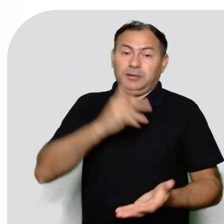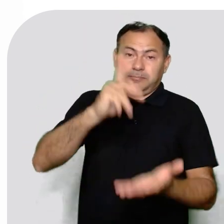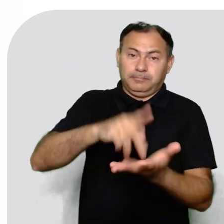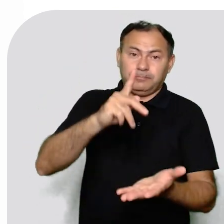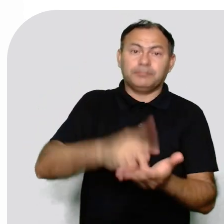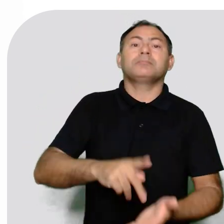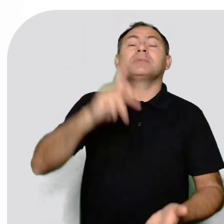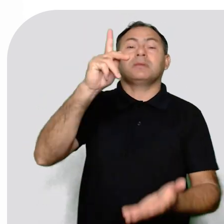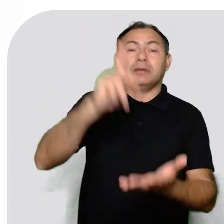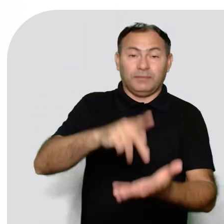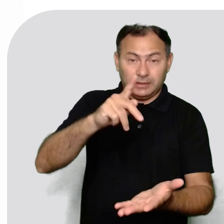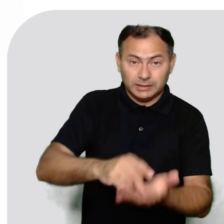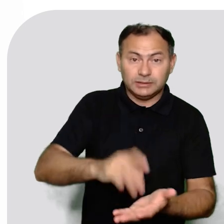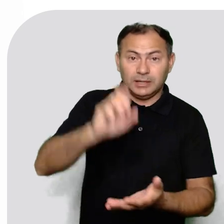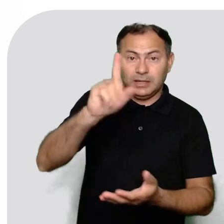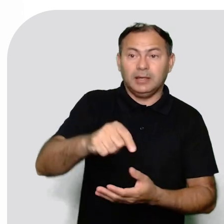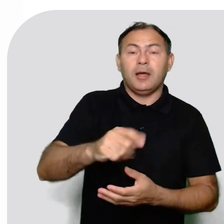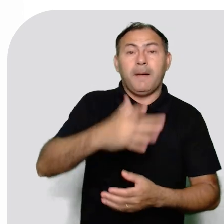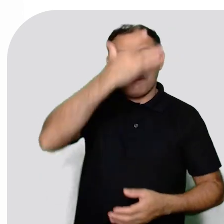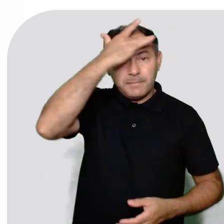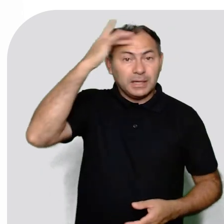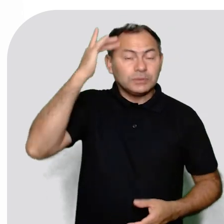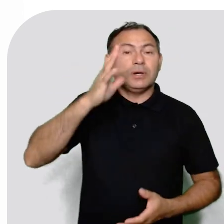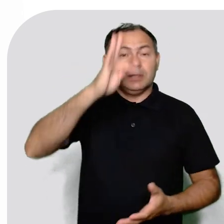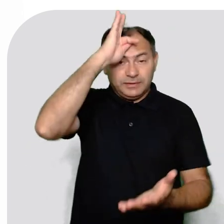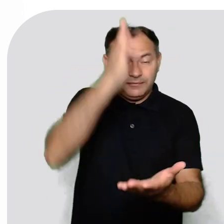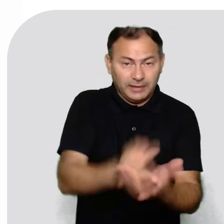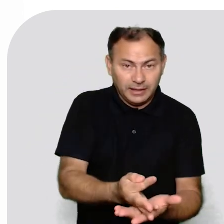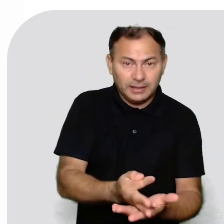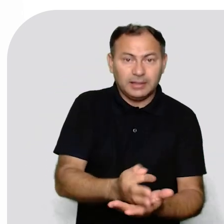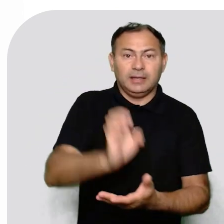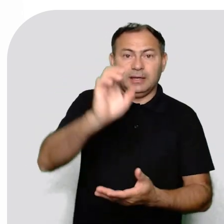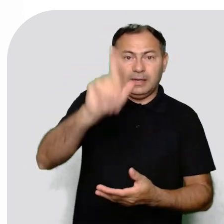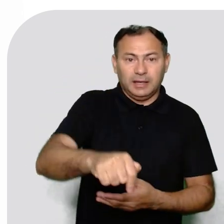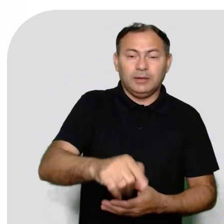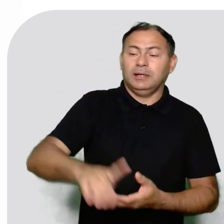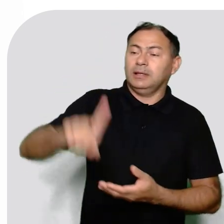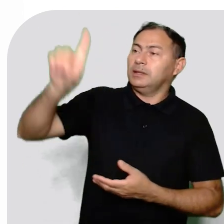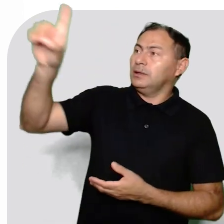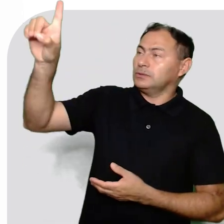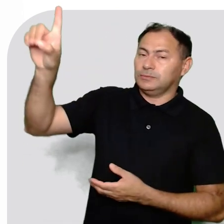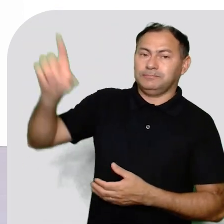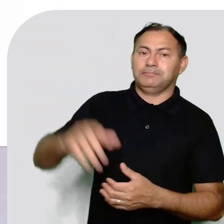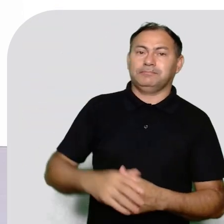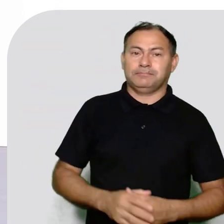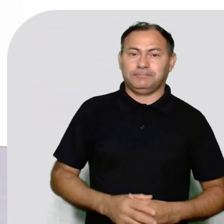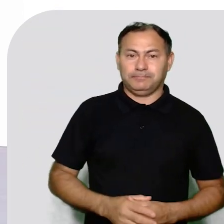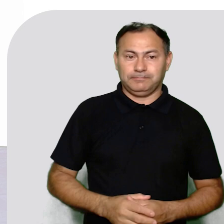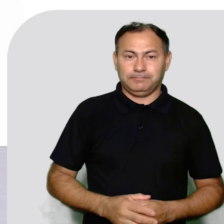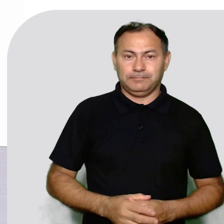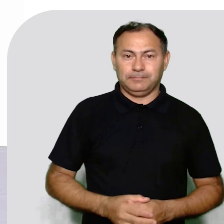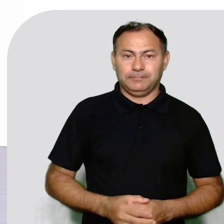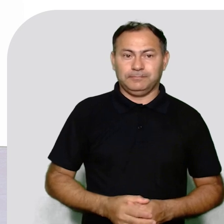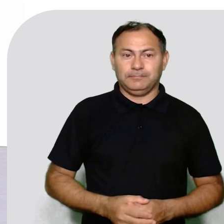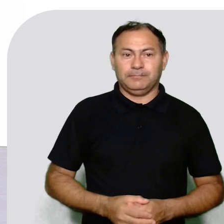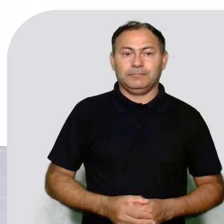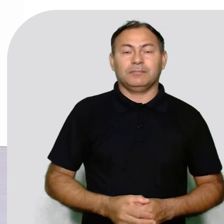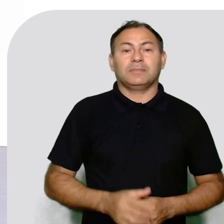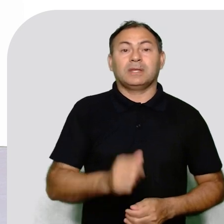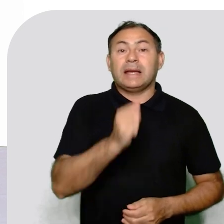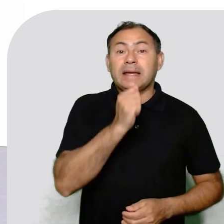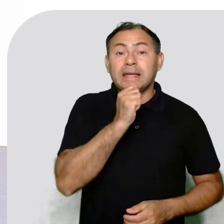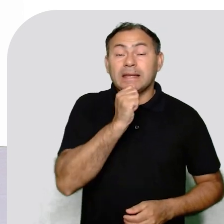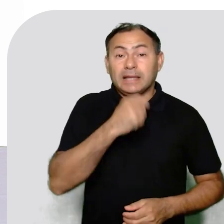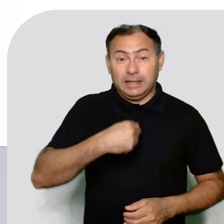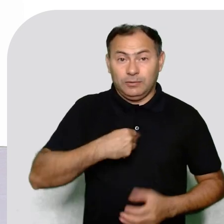verdade e a verdade para a pessoa de fé é Deus. E ainda